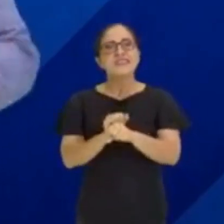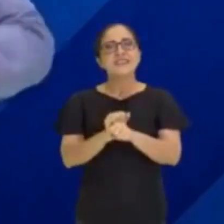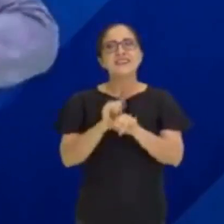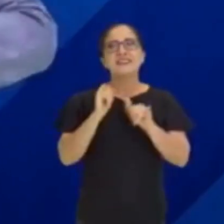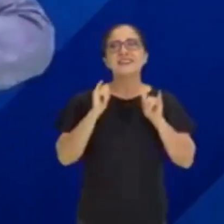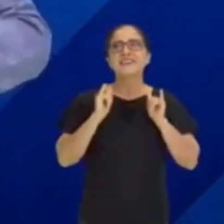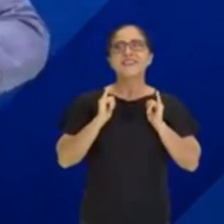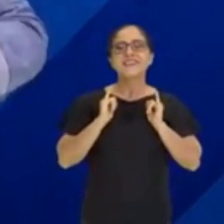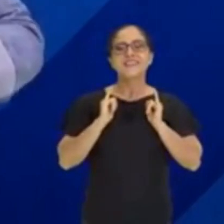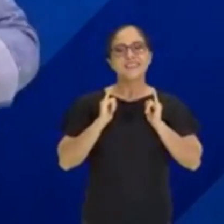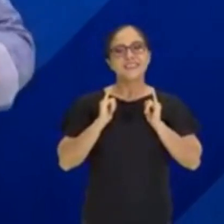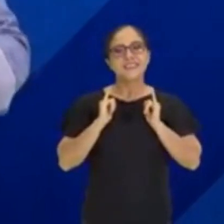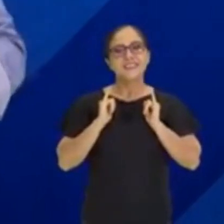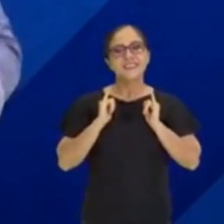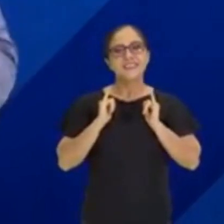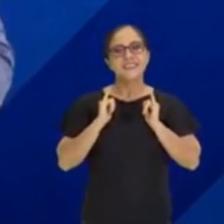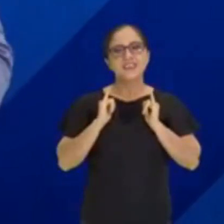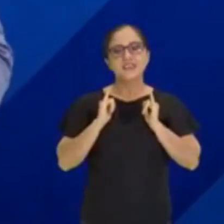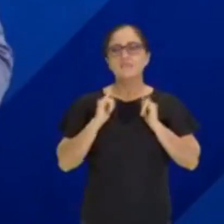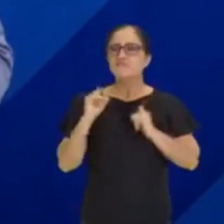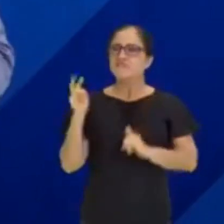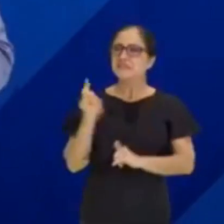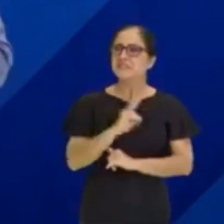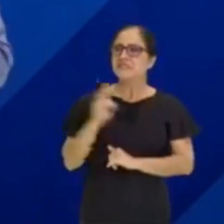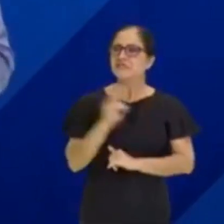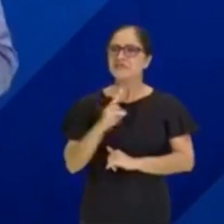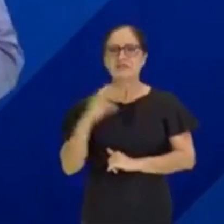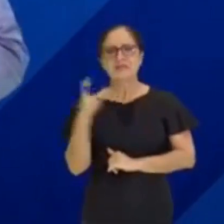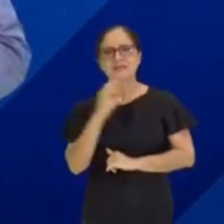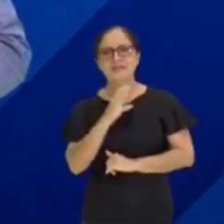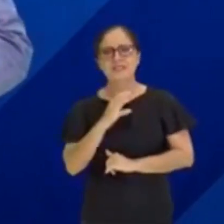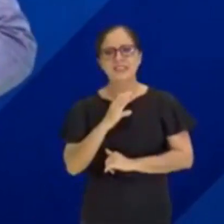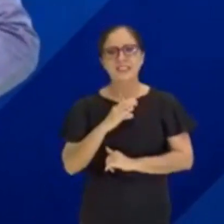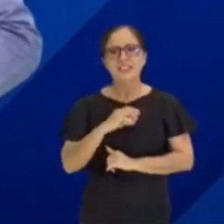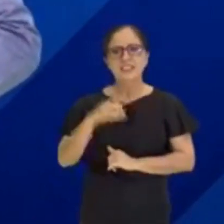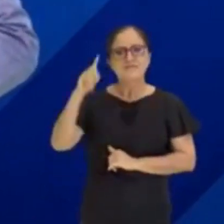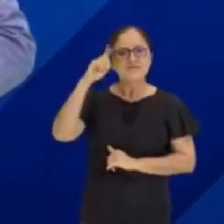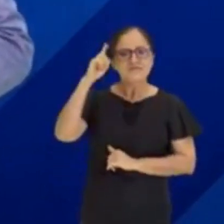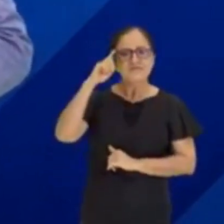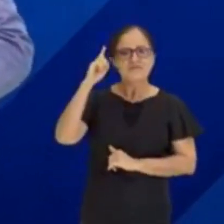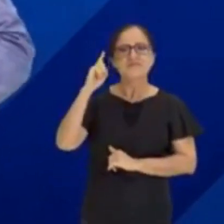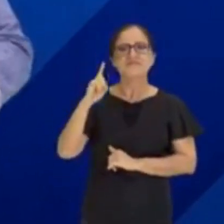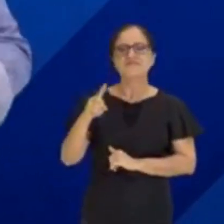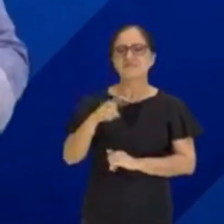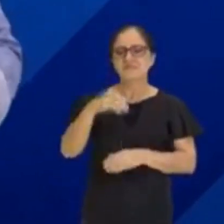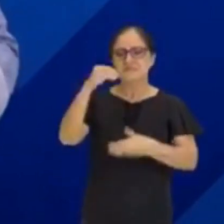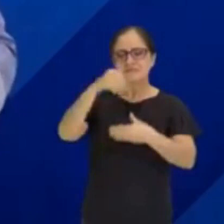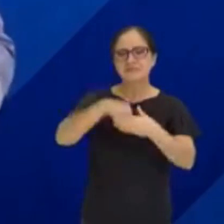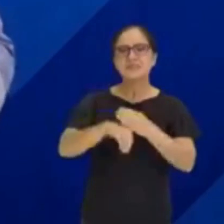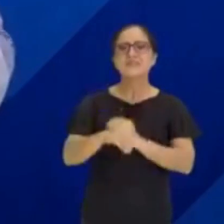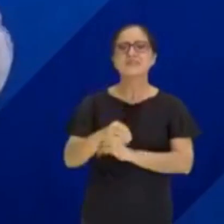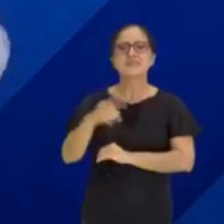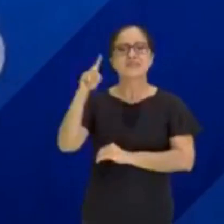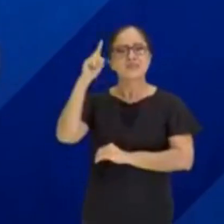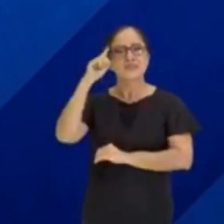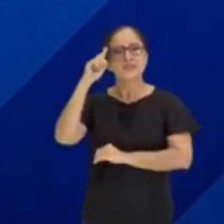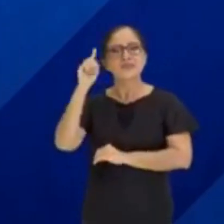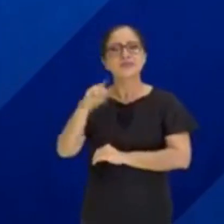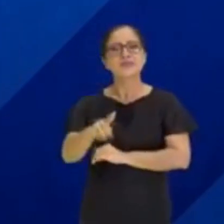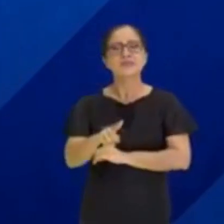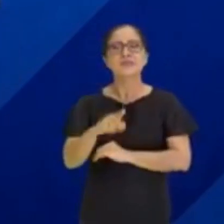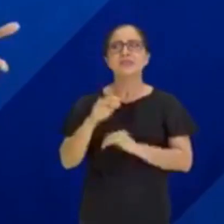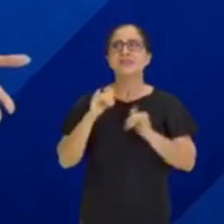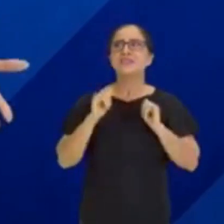pouquinho toda essa nossa agitação, pararmos tudo que estamos fazendo para que possamos